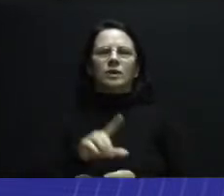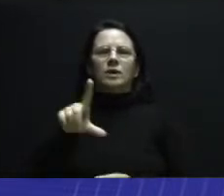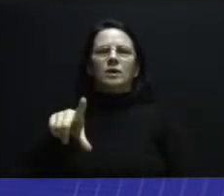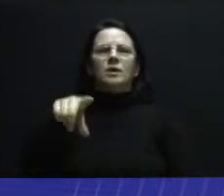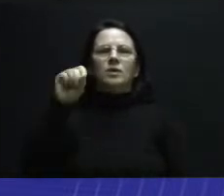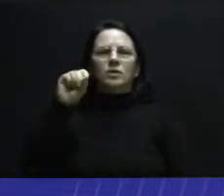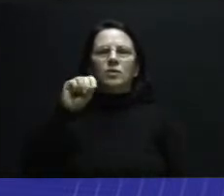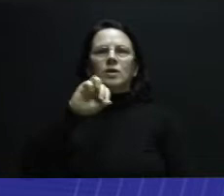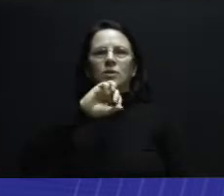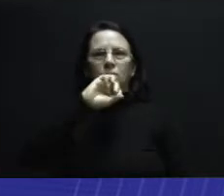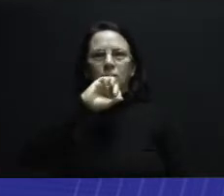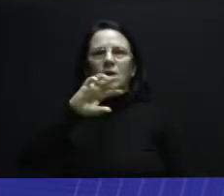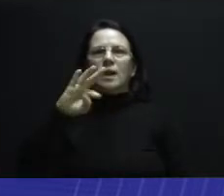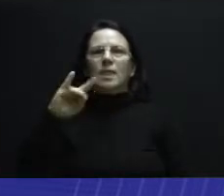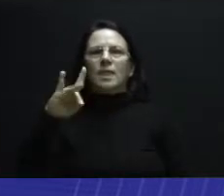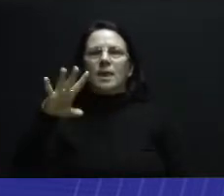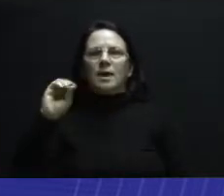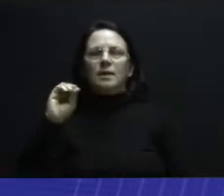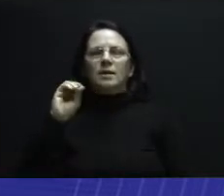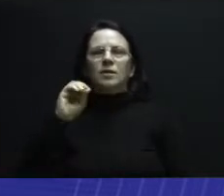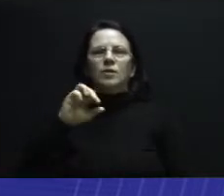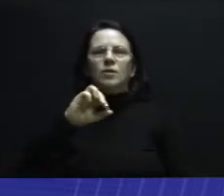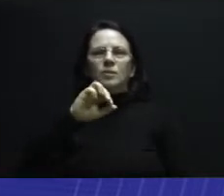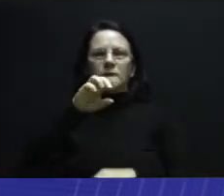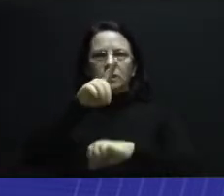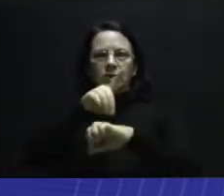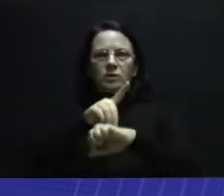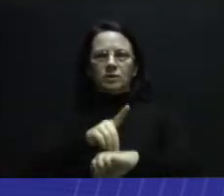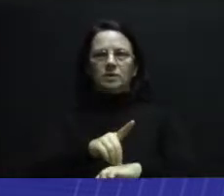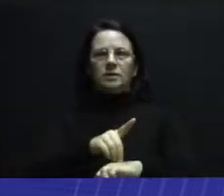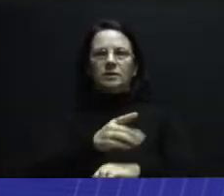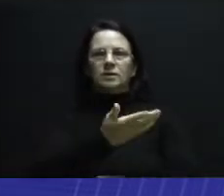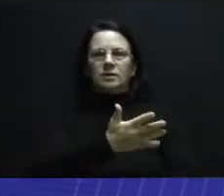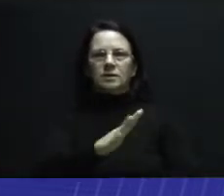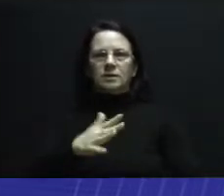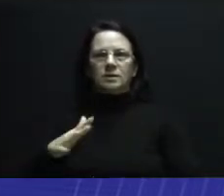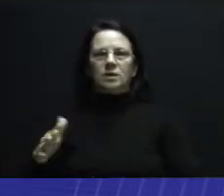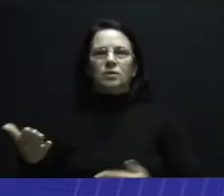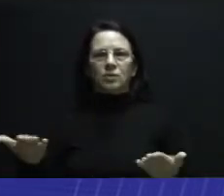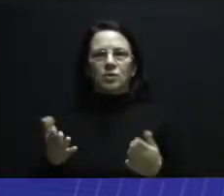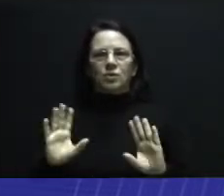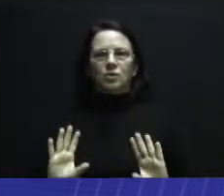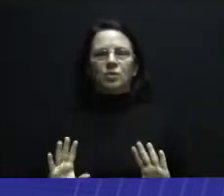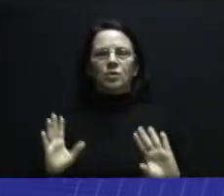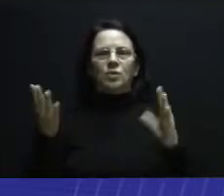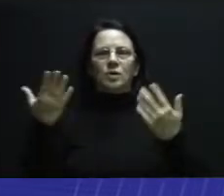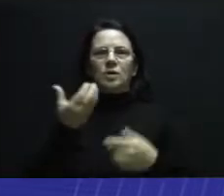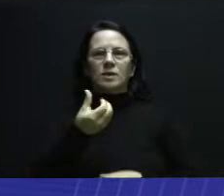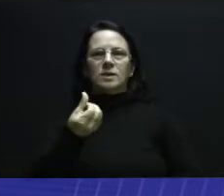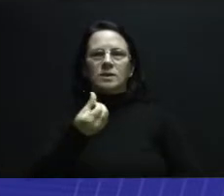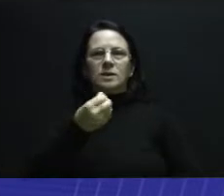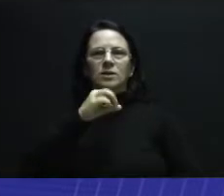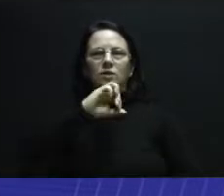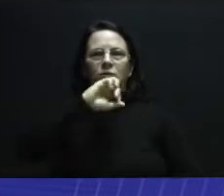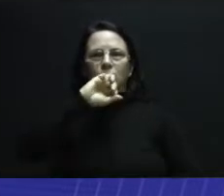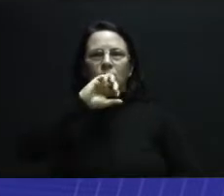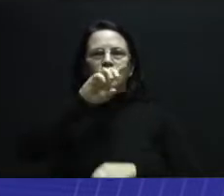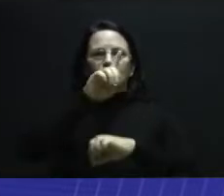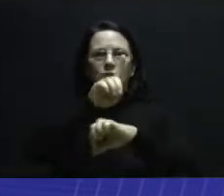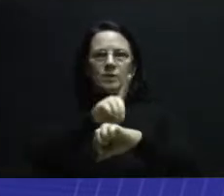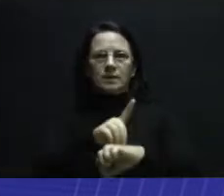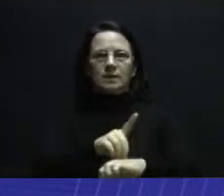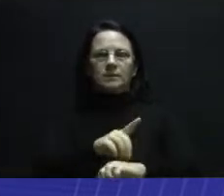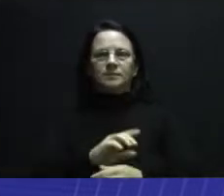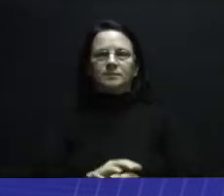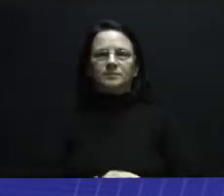Tarcísio Escaramuça bispo diocesano de Santos. Nosso homenageado é o sexto bispo diocesano da Diocese de